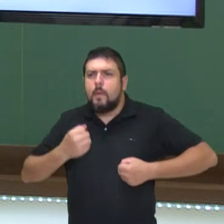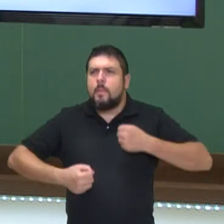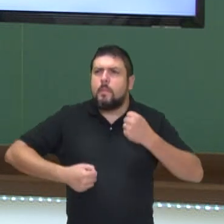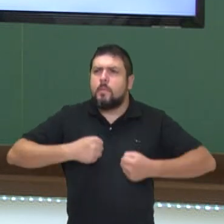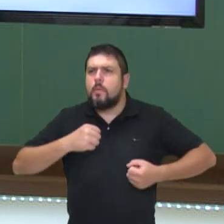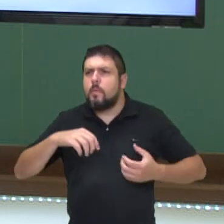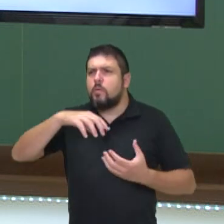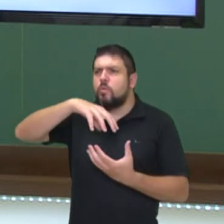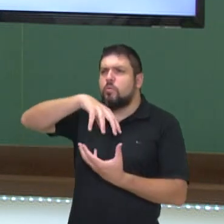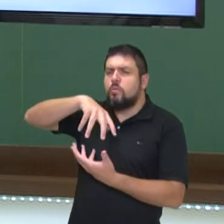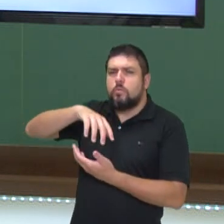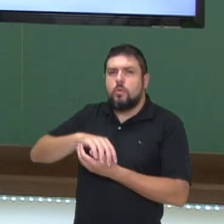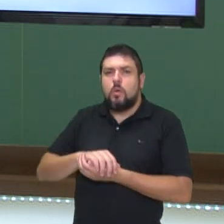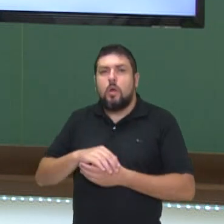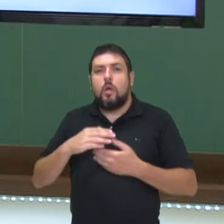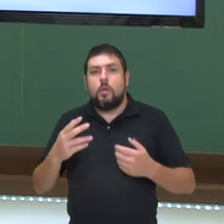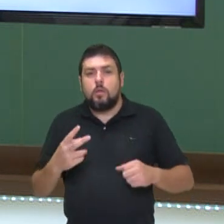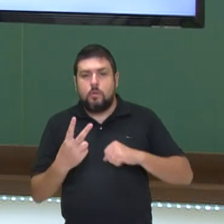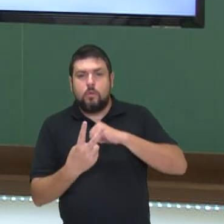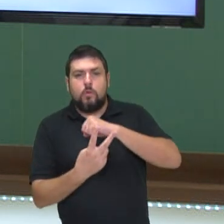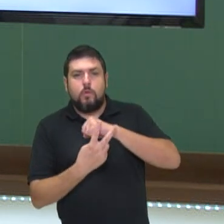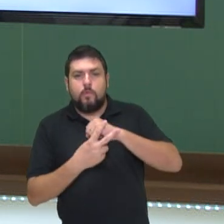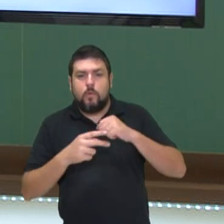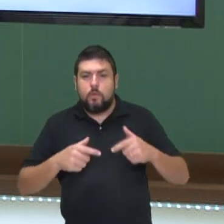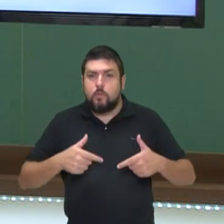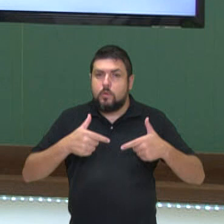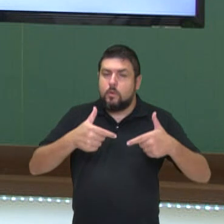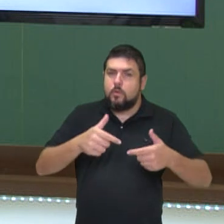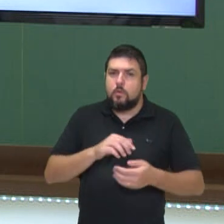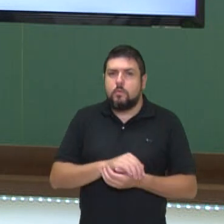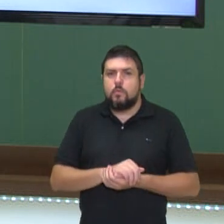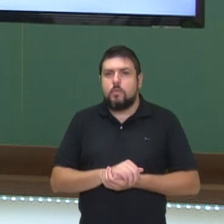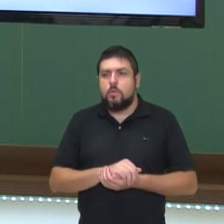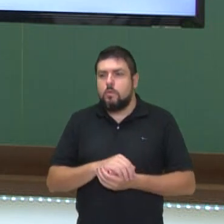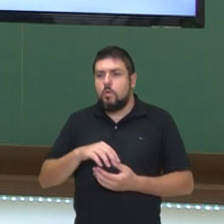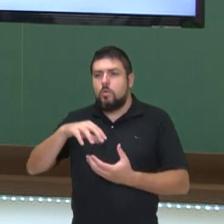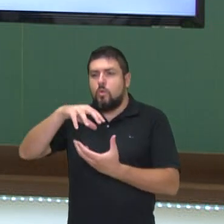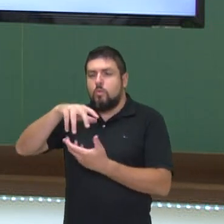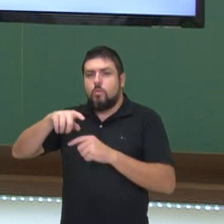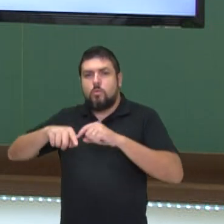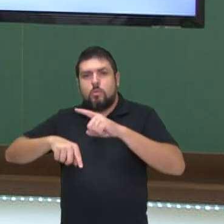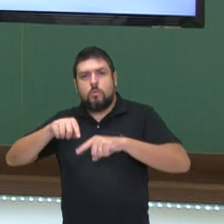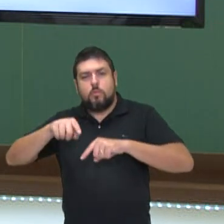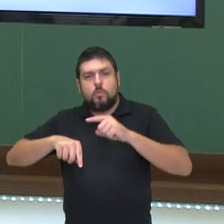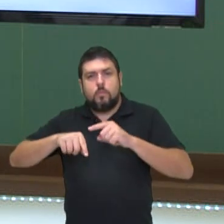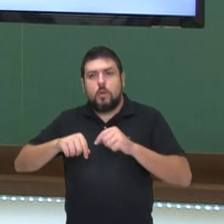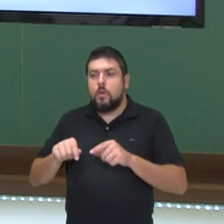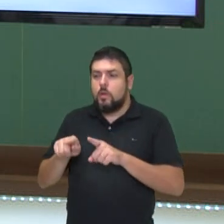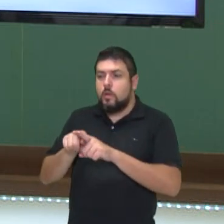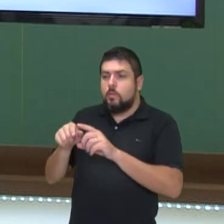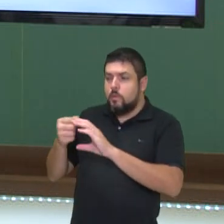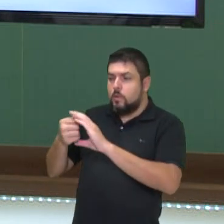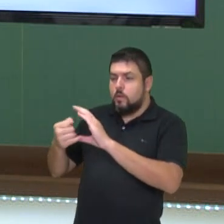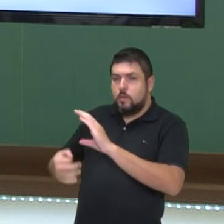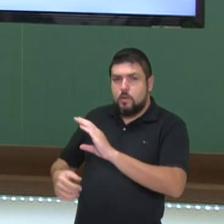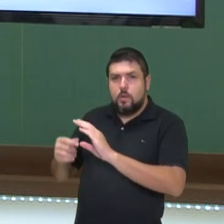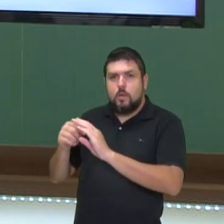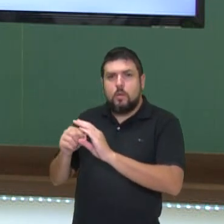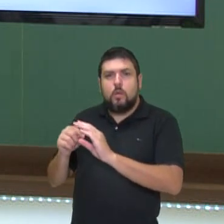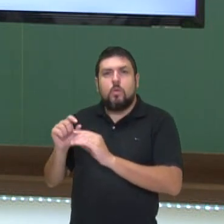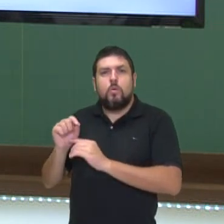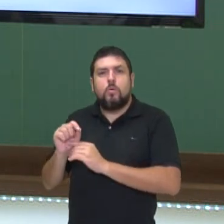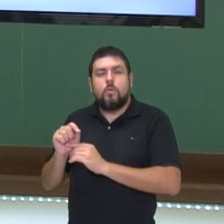é composto do verbo nocional, o mundo, o objeto desse verbo, e também uma característica desse mundo, um